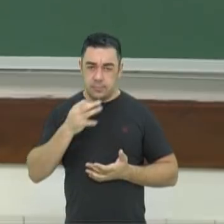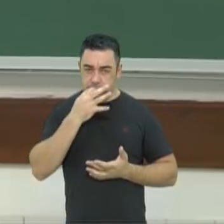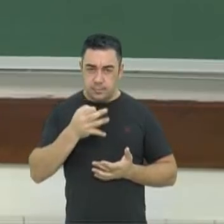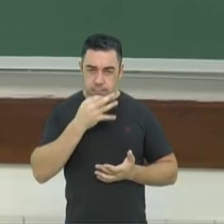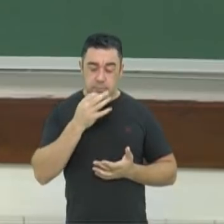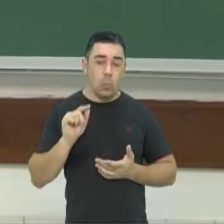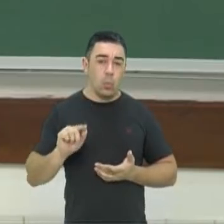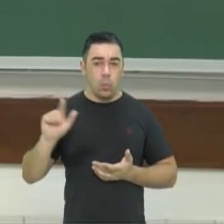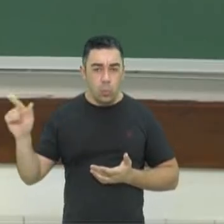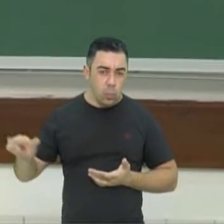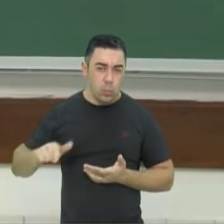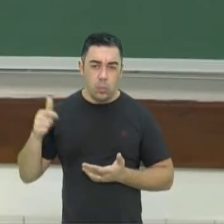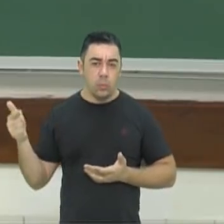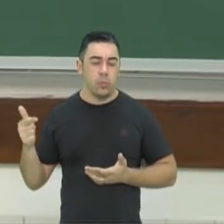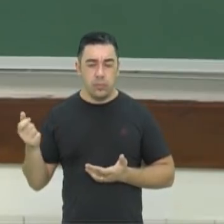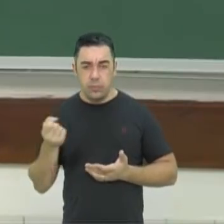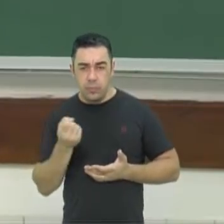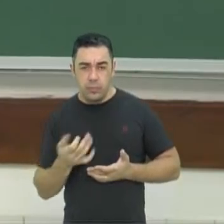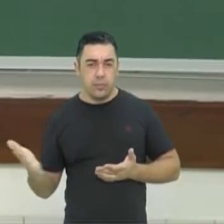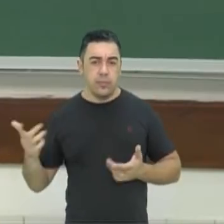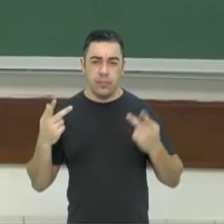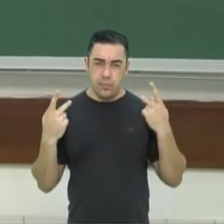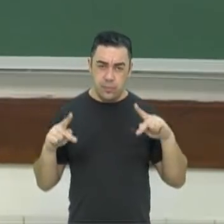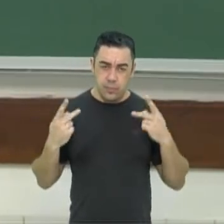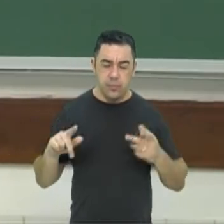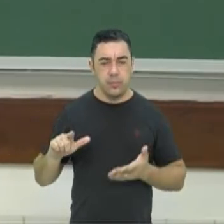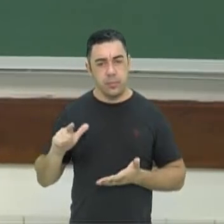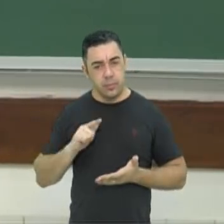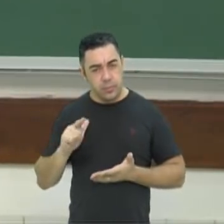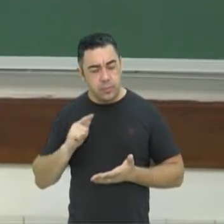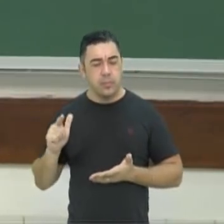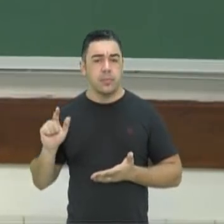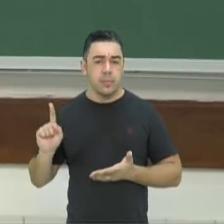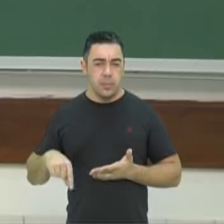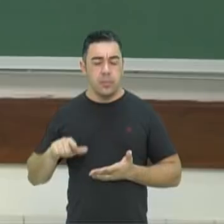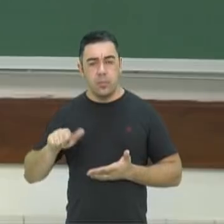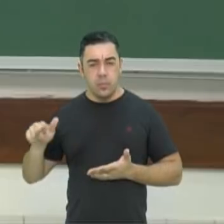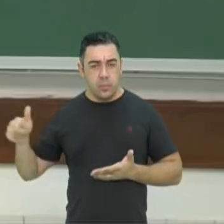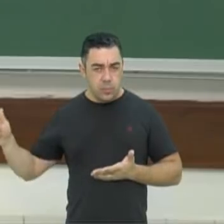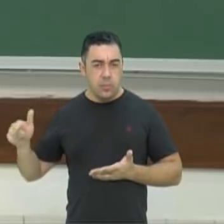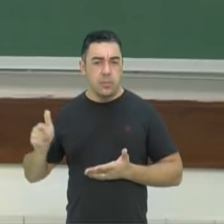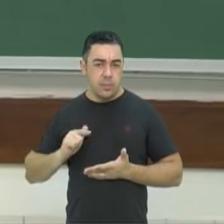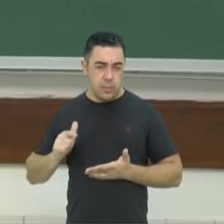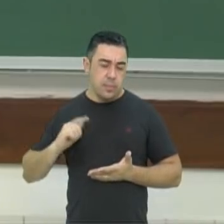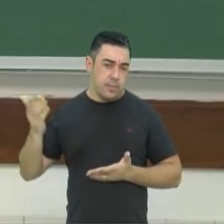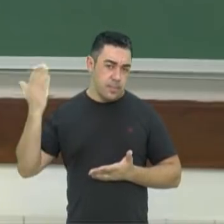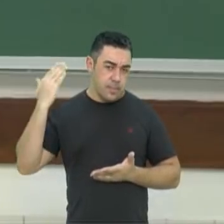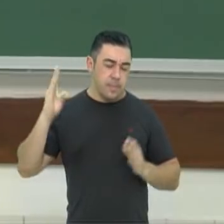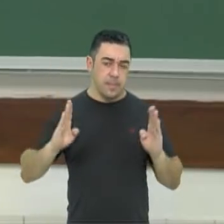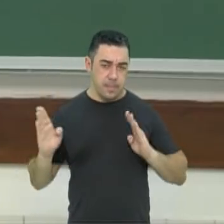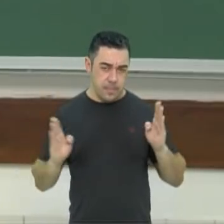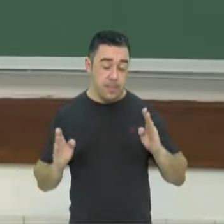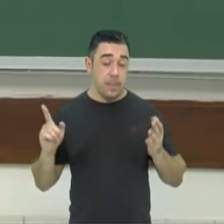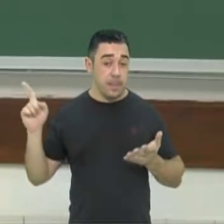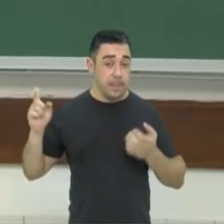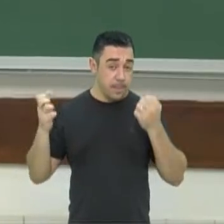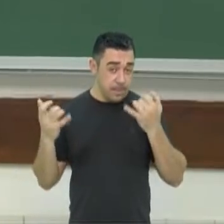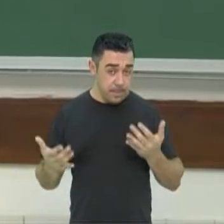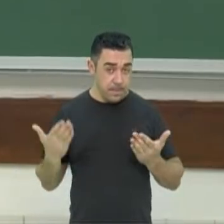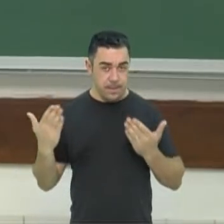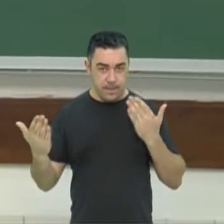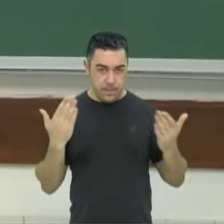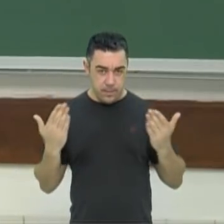dos outros tantos pregadores que existem e outros tantos sermões que existiam na época. Então, ele está fazendo